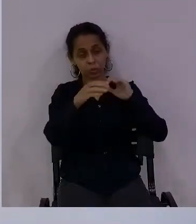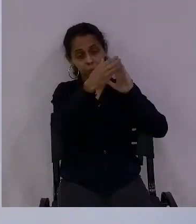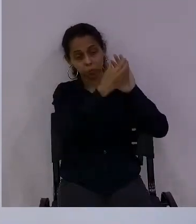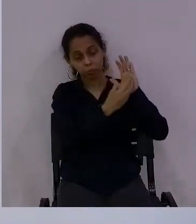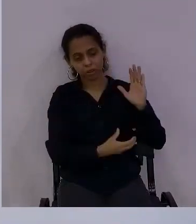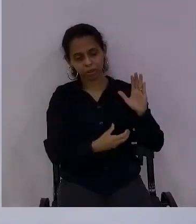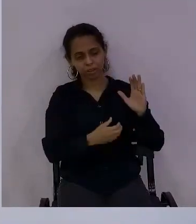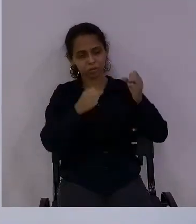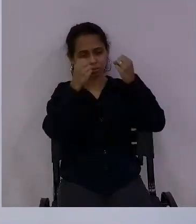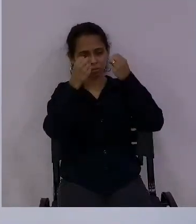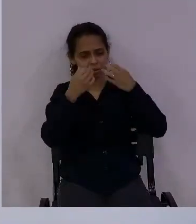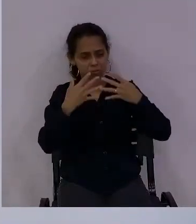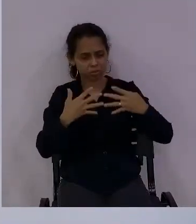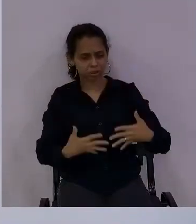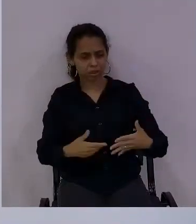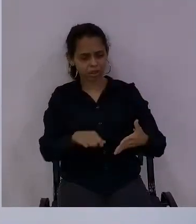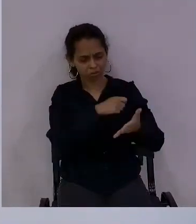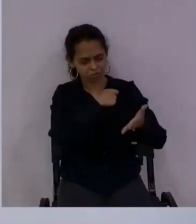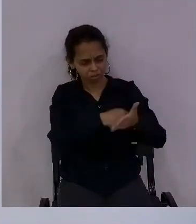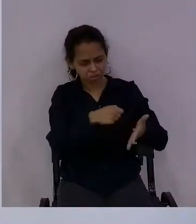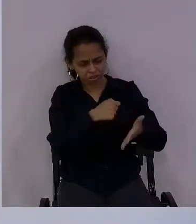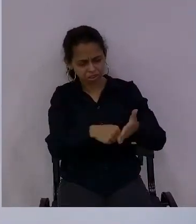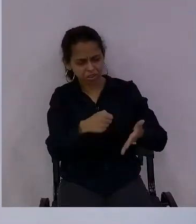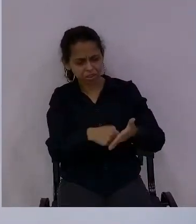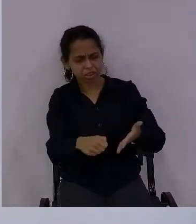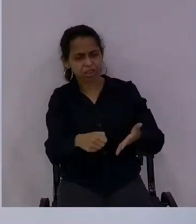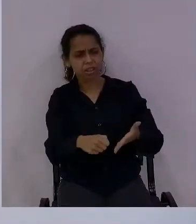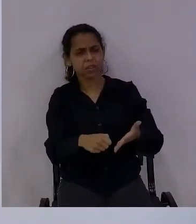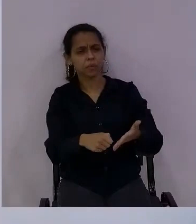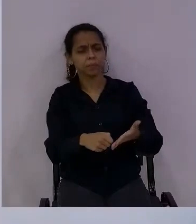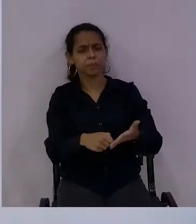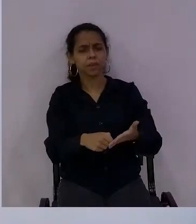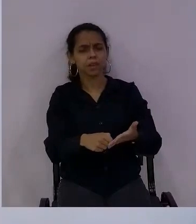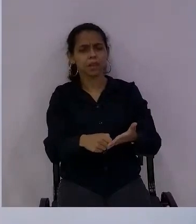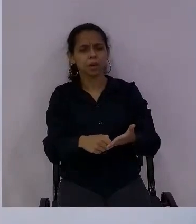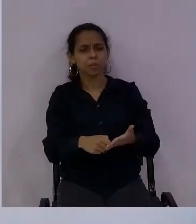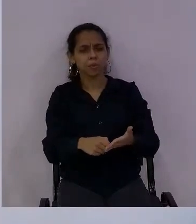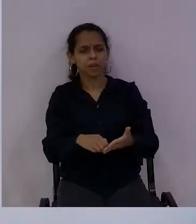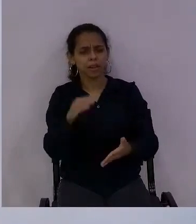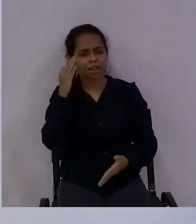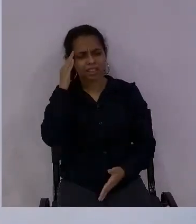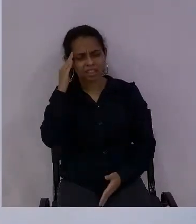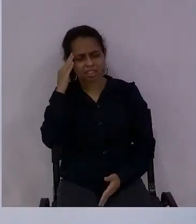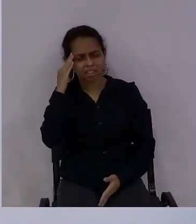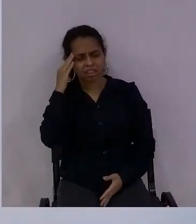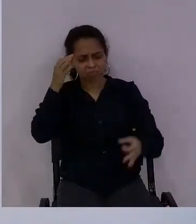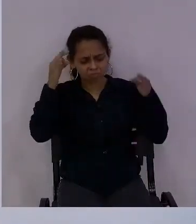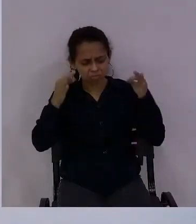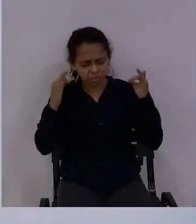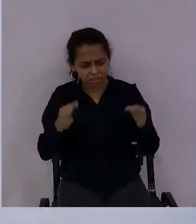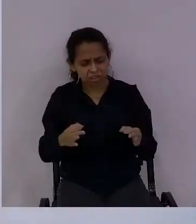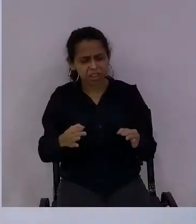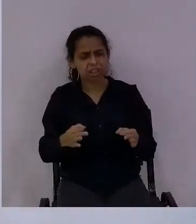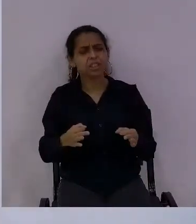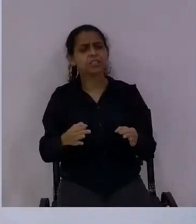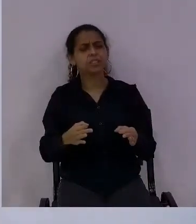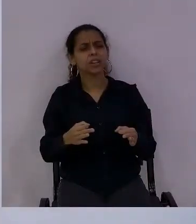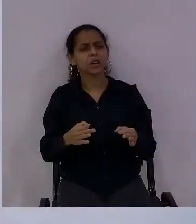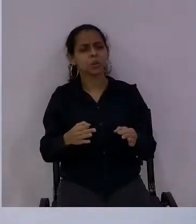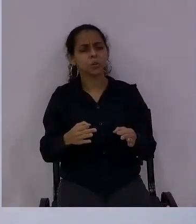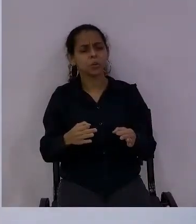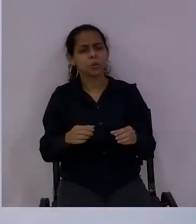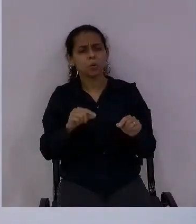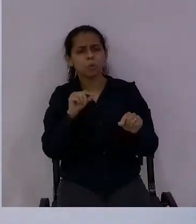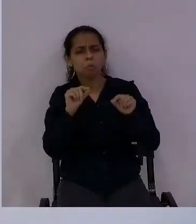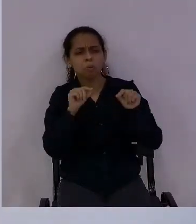que ele pudesse ter plena certeza sobre aquilo que estava sendo dito sobre os cristãos e sobre o Senhor Jesus